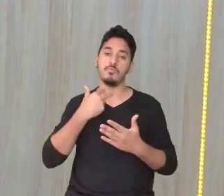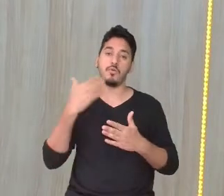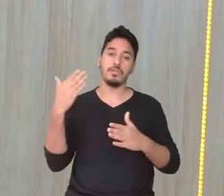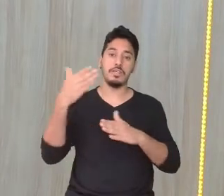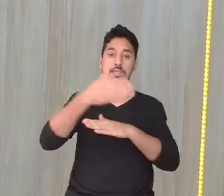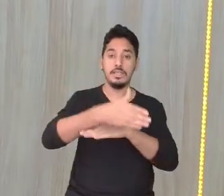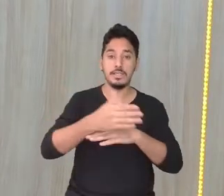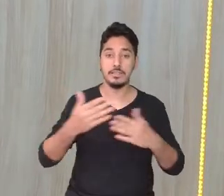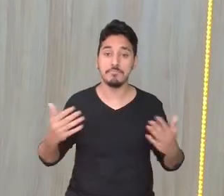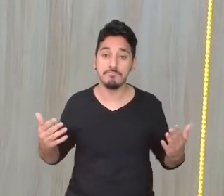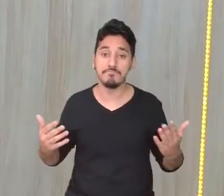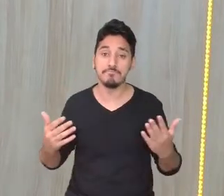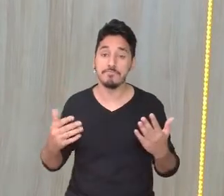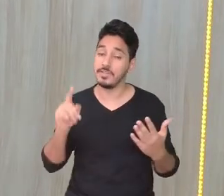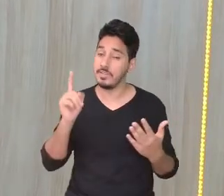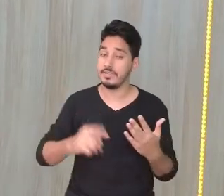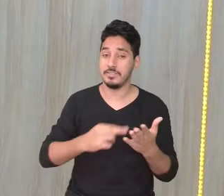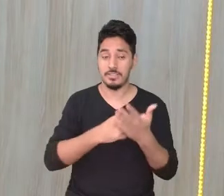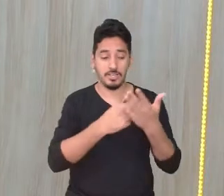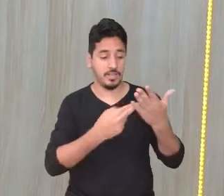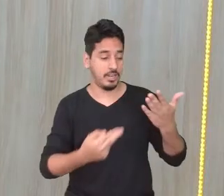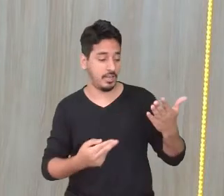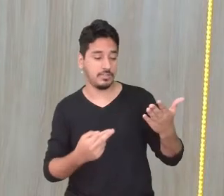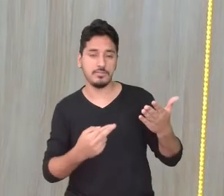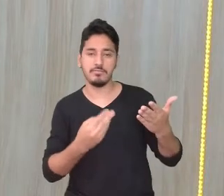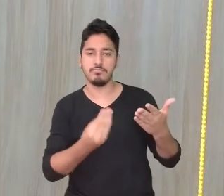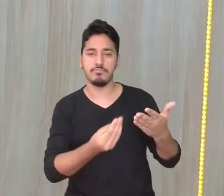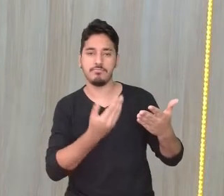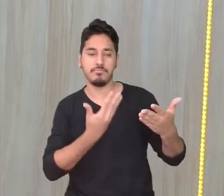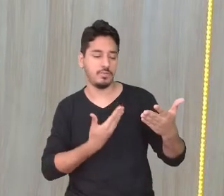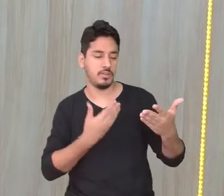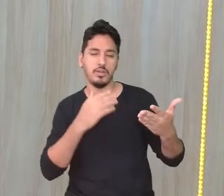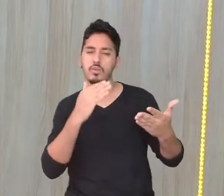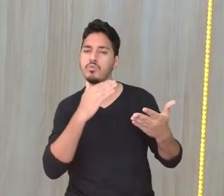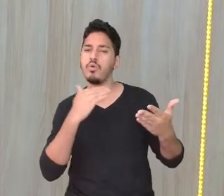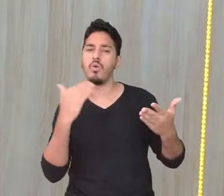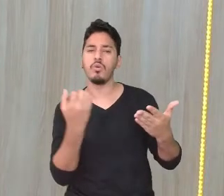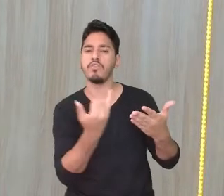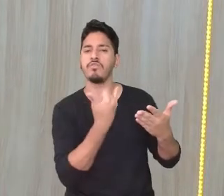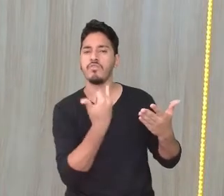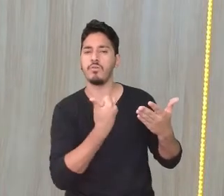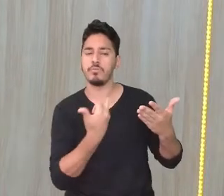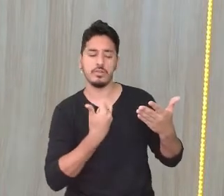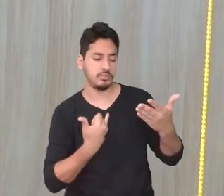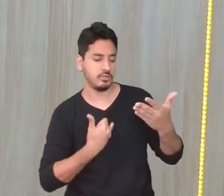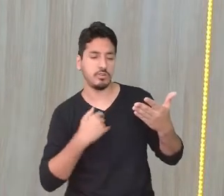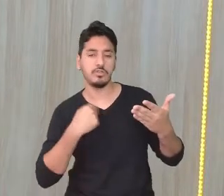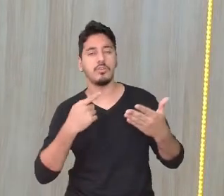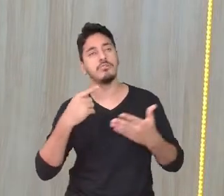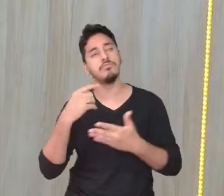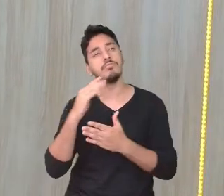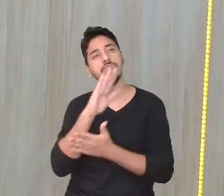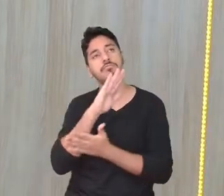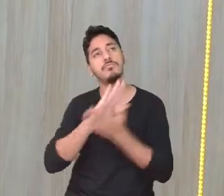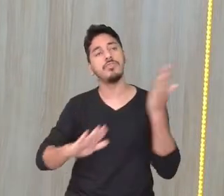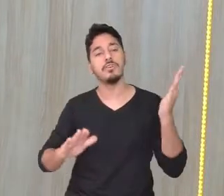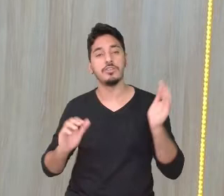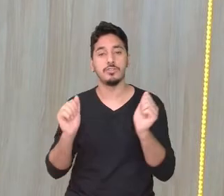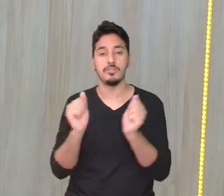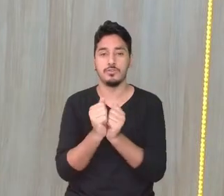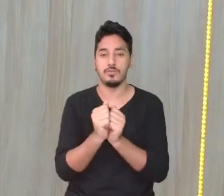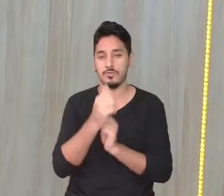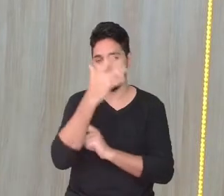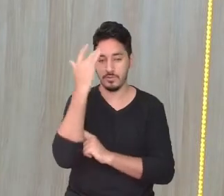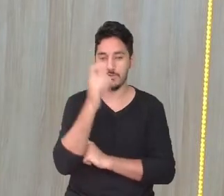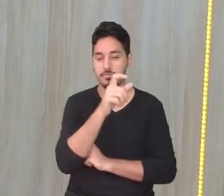os lugares, esses relatos trazem para a gente todas as informações e faz com que a gente viaje junto com